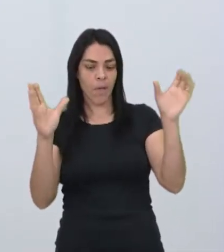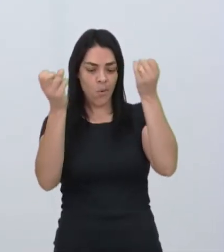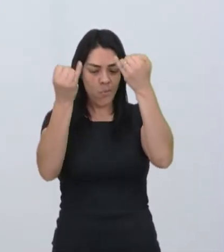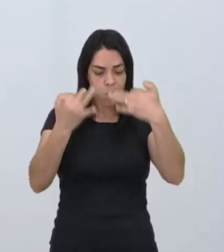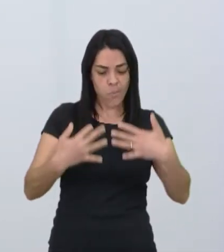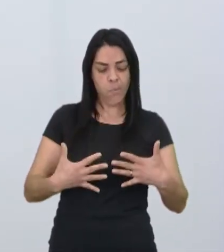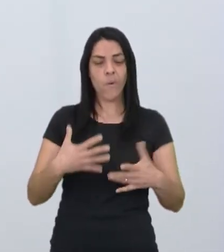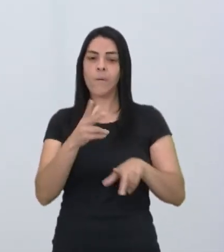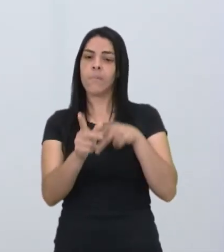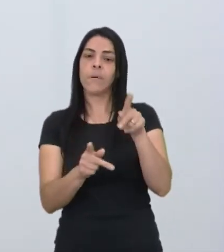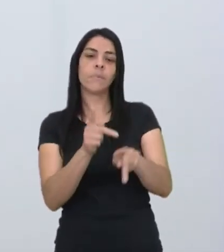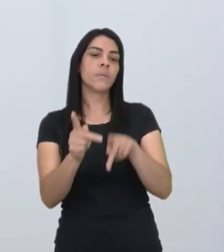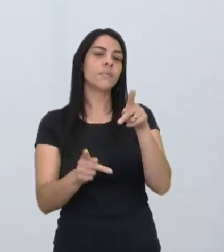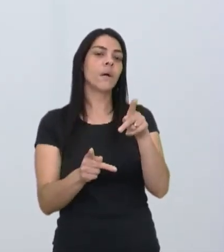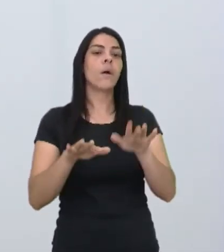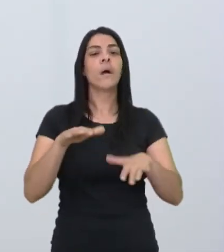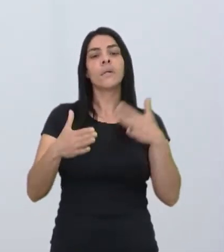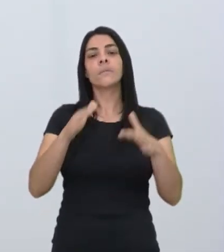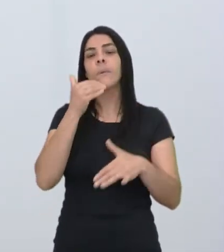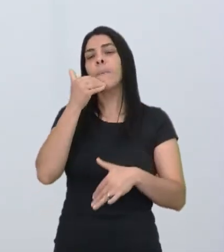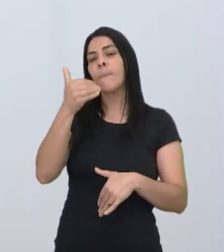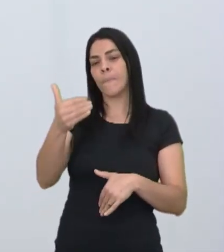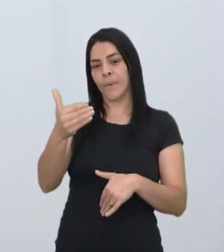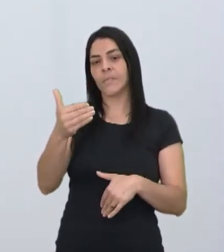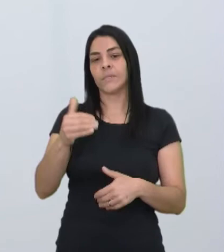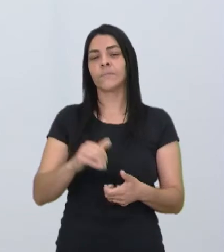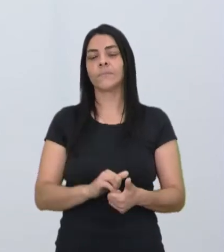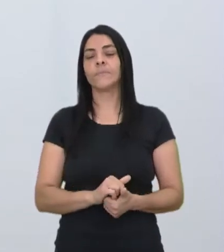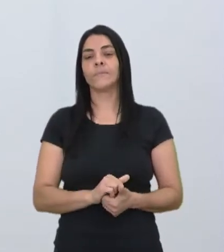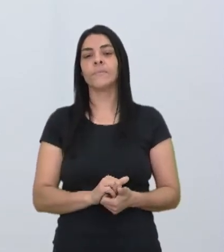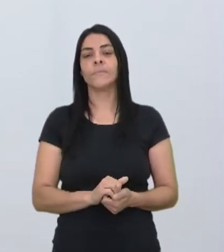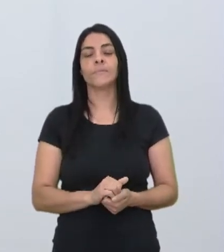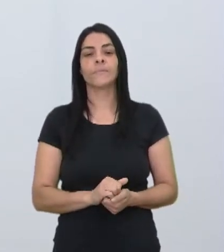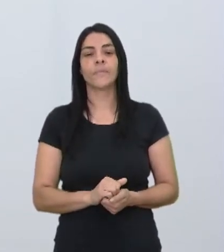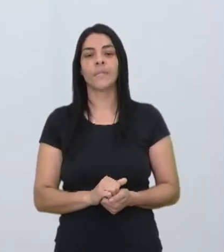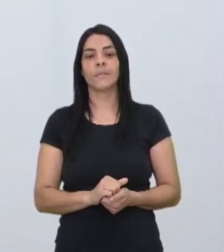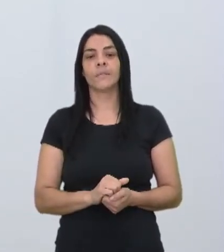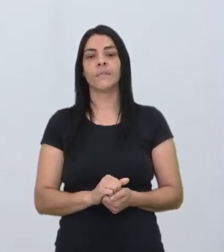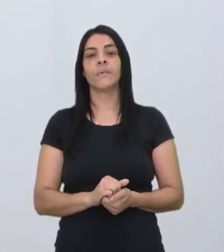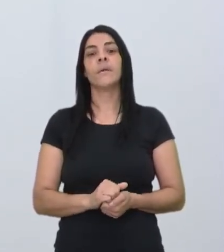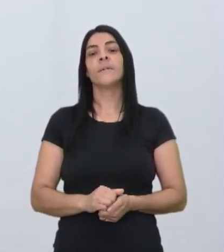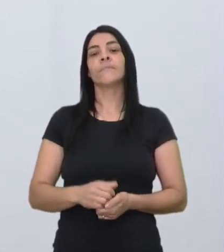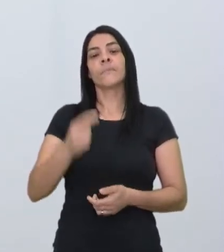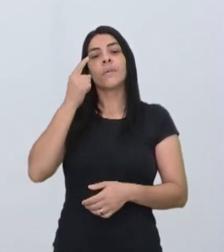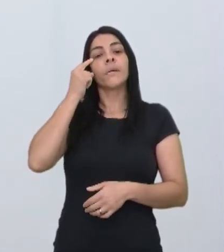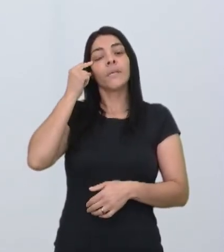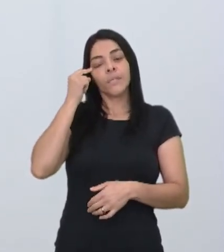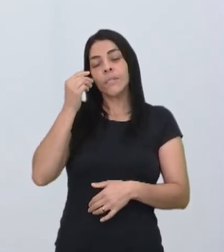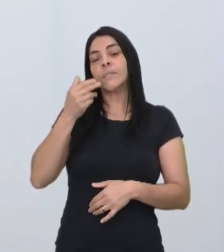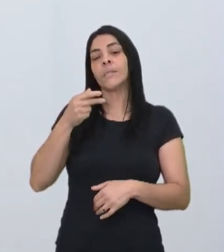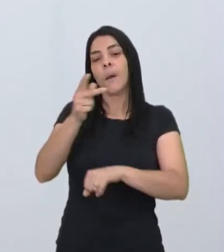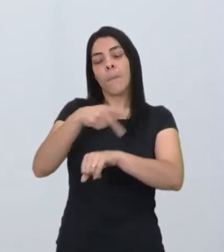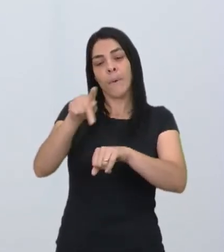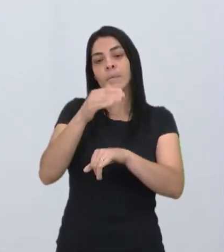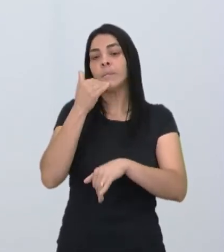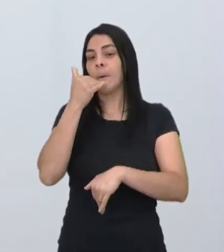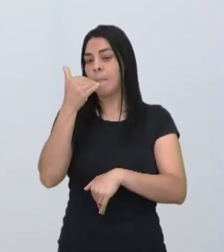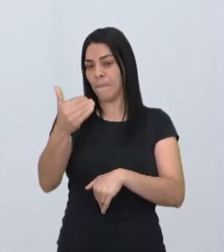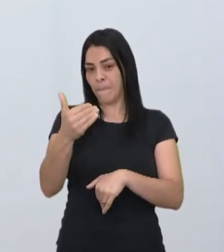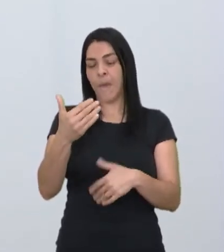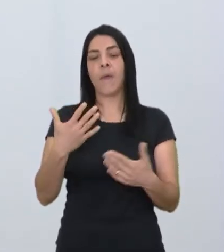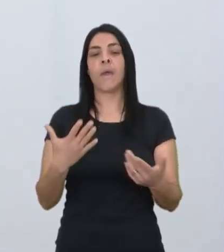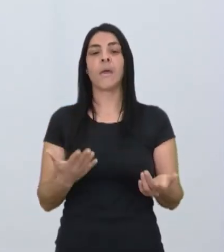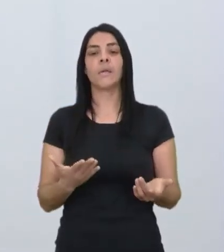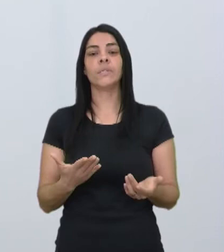população, muitas vezes pedindo, né, ou como é o caso da China, exigindo, né, que a pessoa